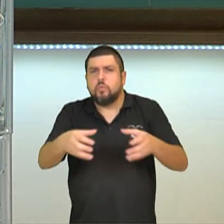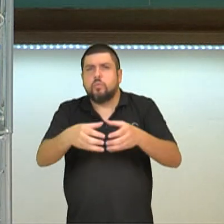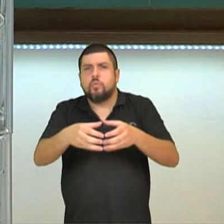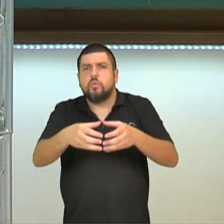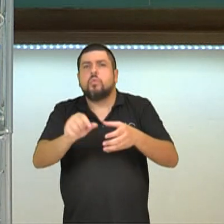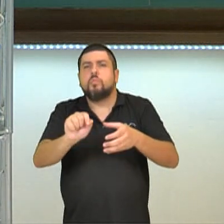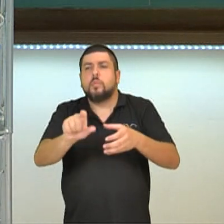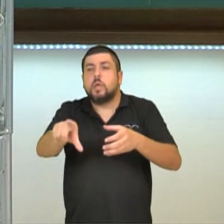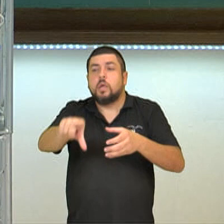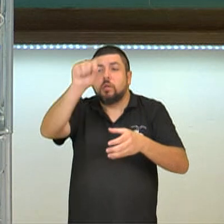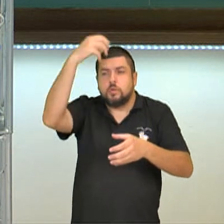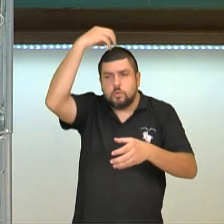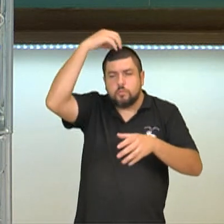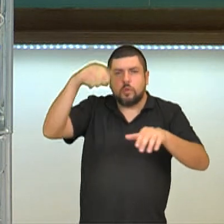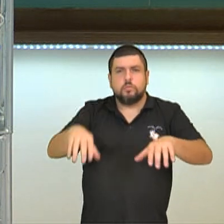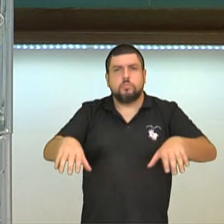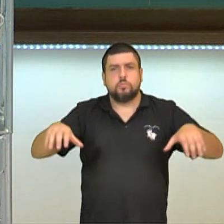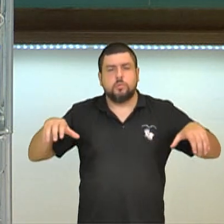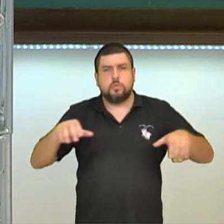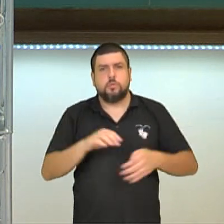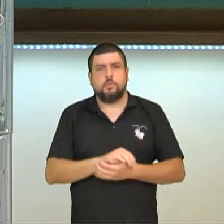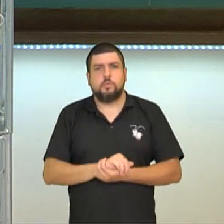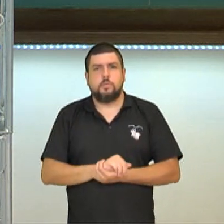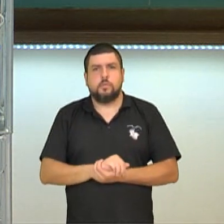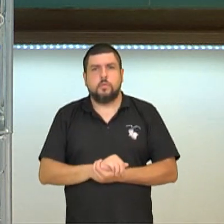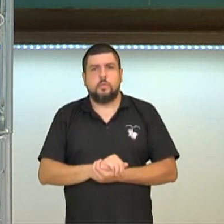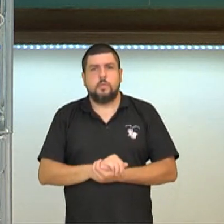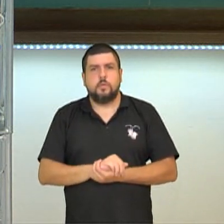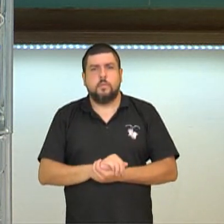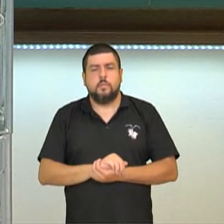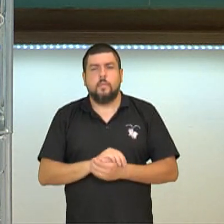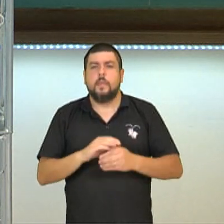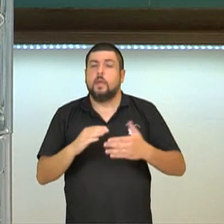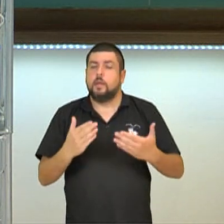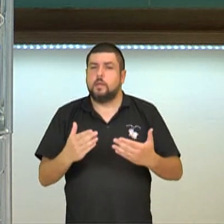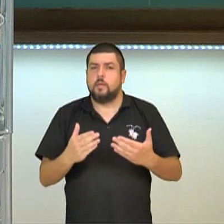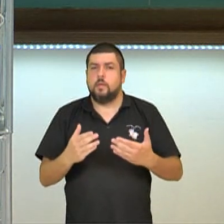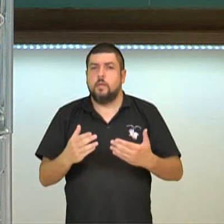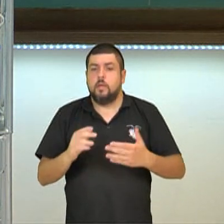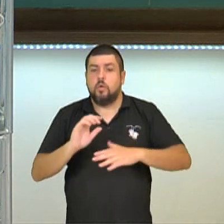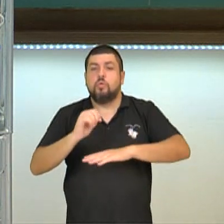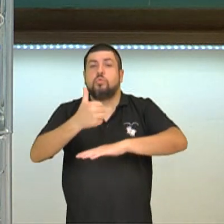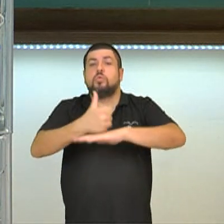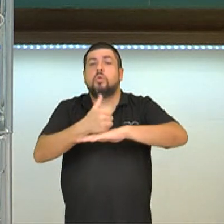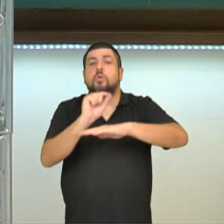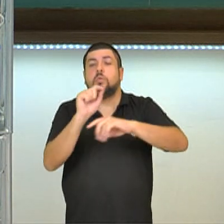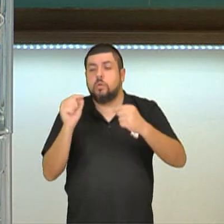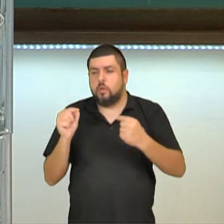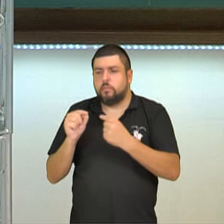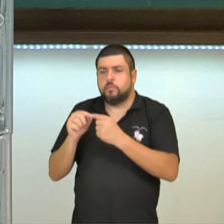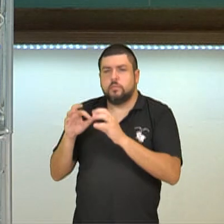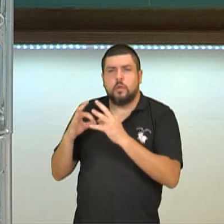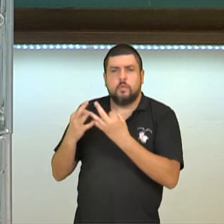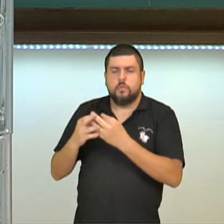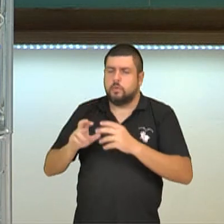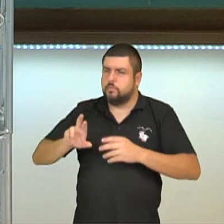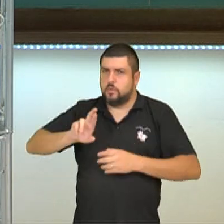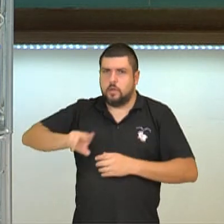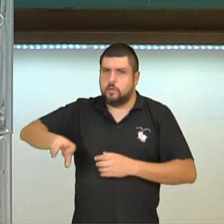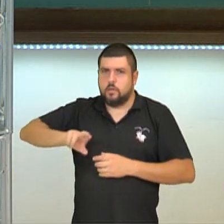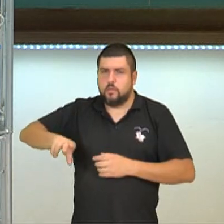religiosidade. Então, não tinha relação com família, com dinastia, e faziam uma escolha mais